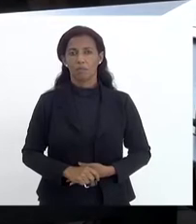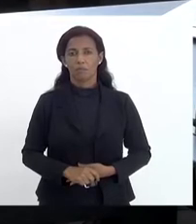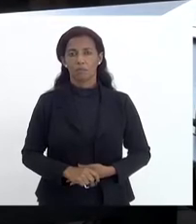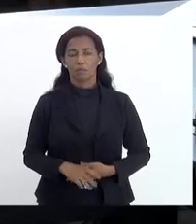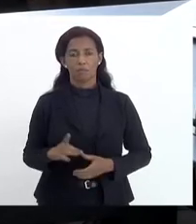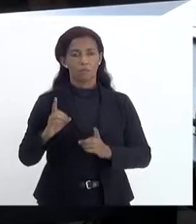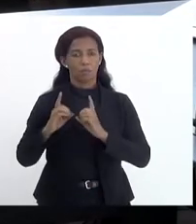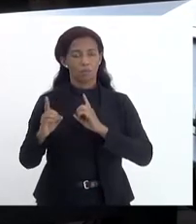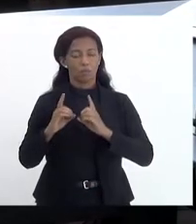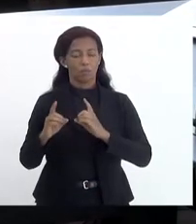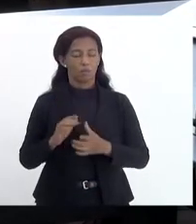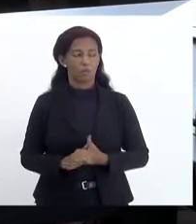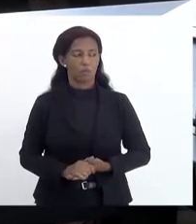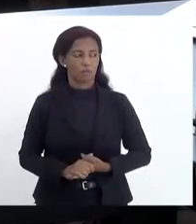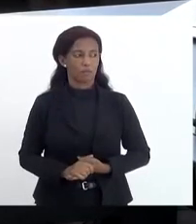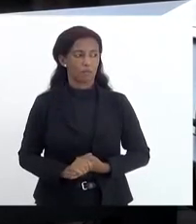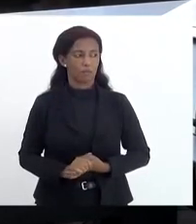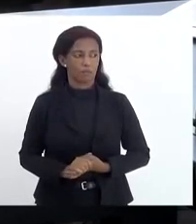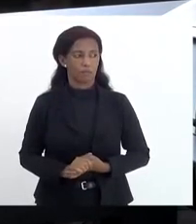Em discussão,